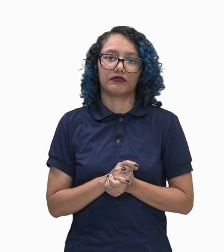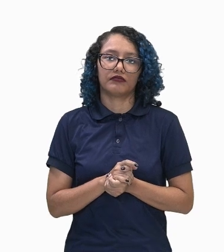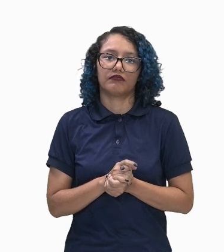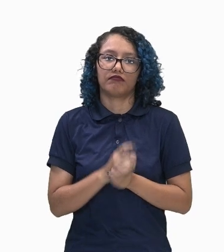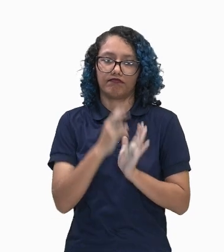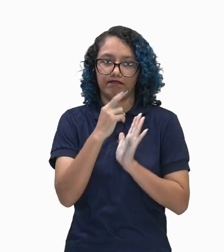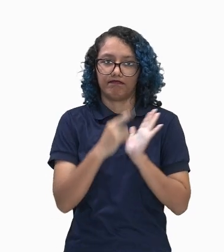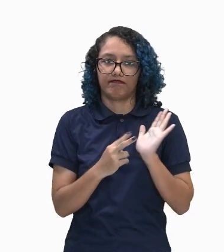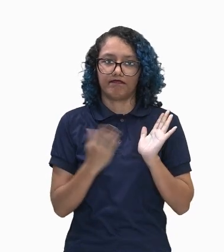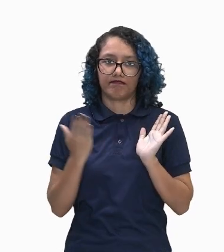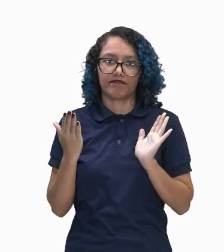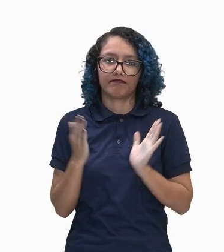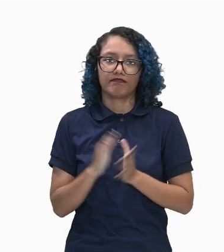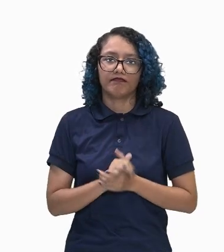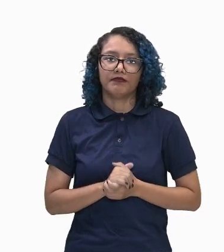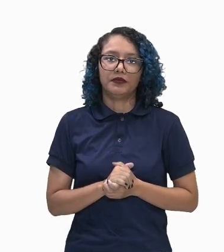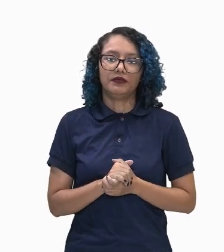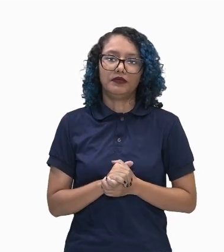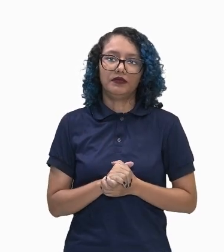with ly ending.